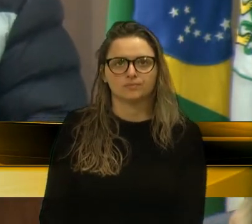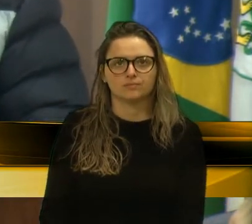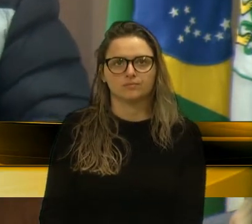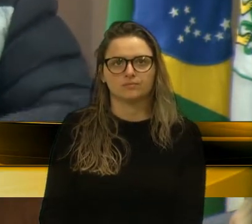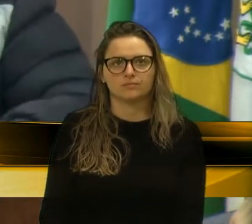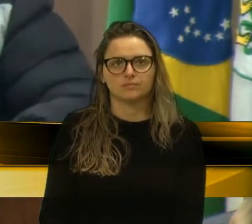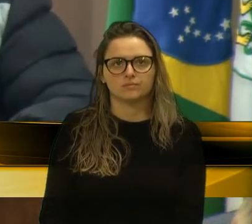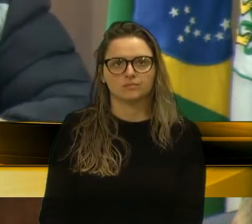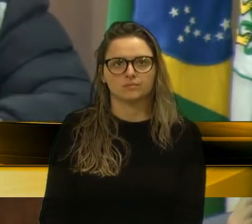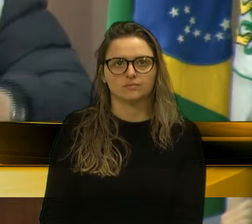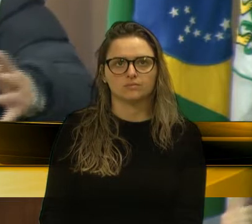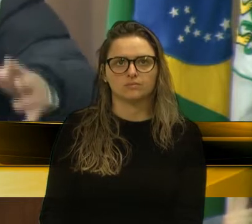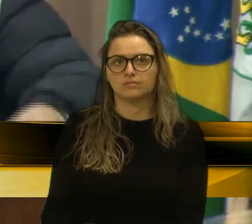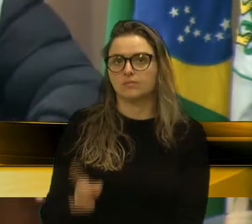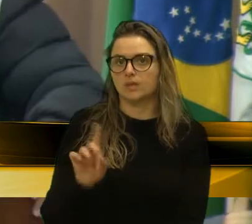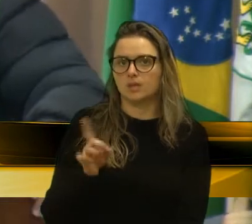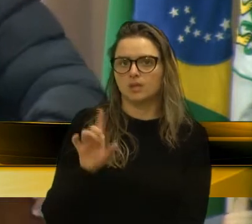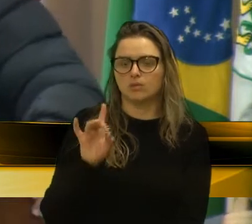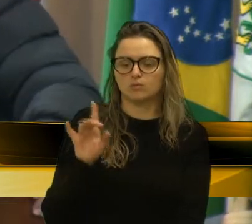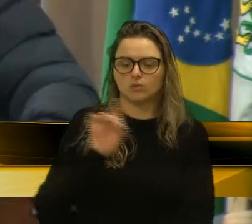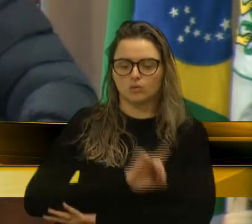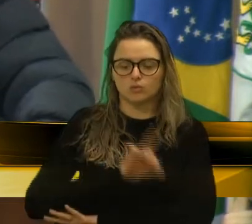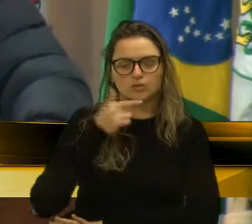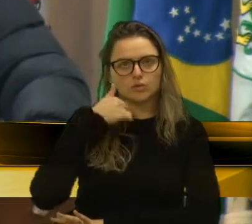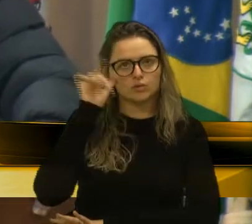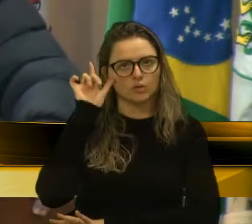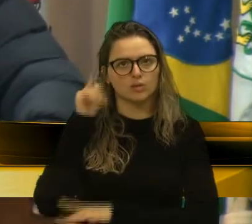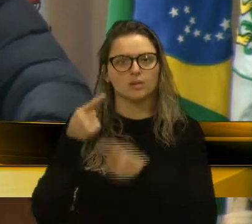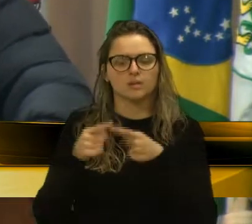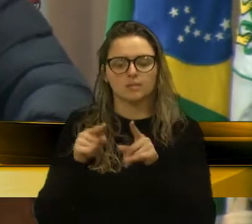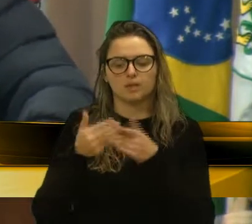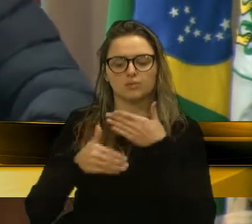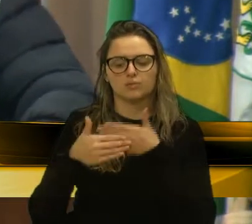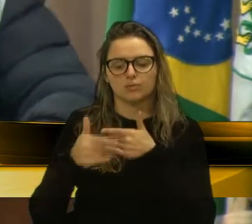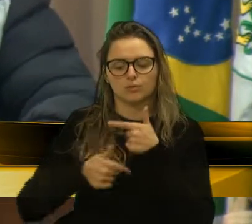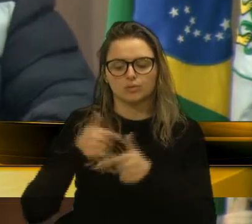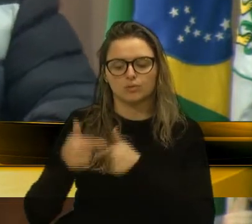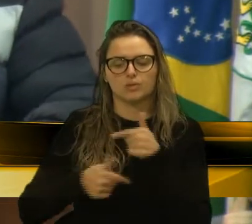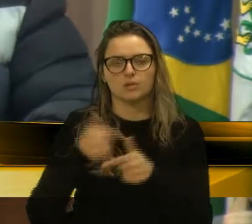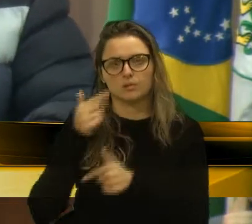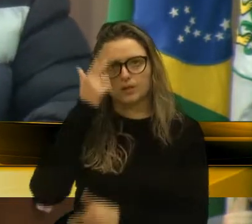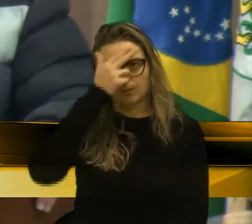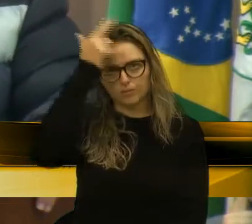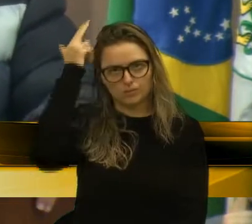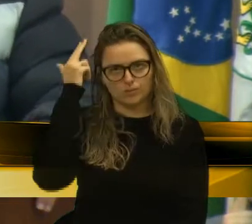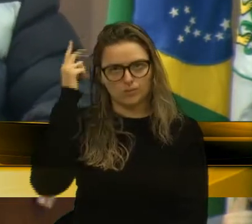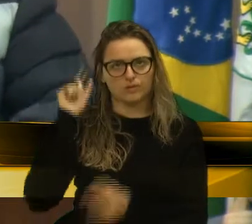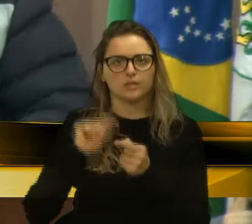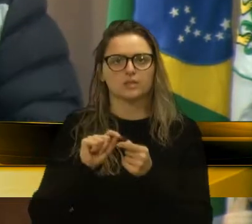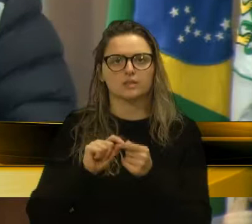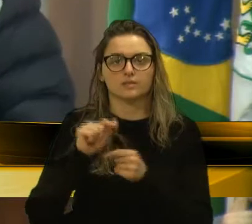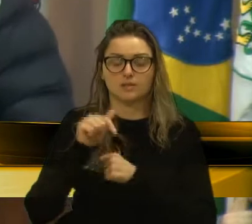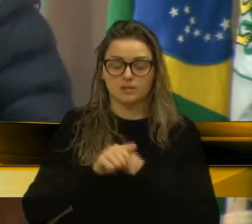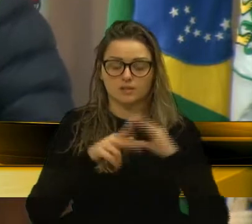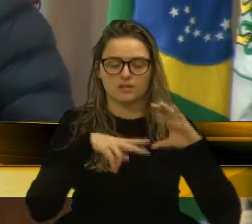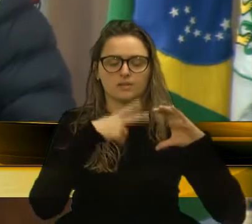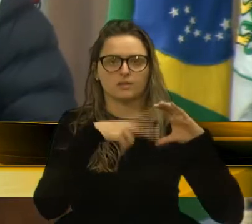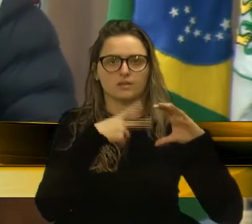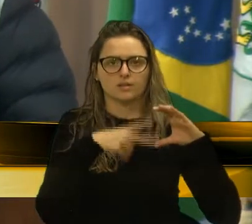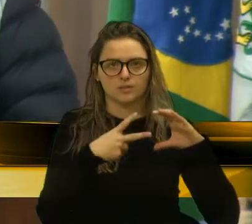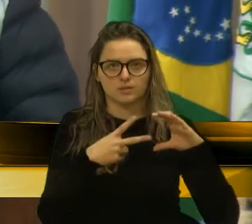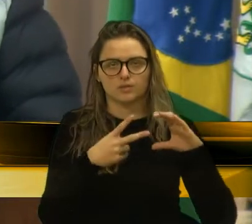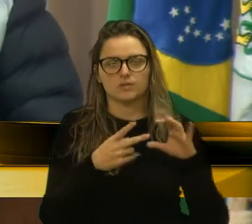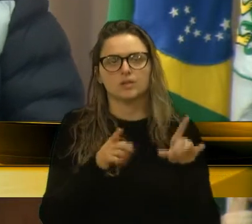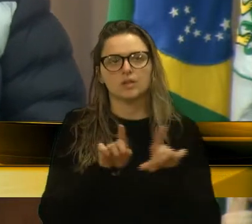com, quer dizer, não só com o dia de ontem, mas com o trabalho que o presidente vem fazendo na casa, também